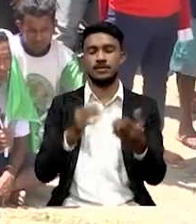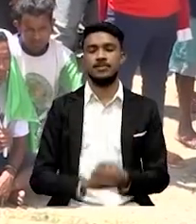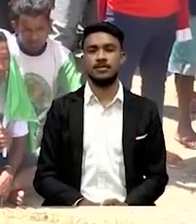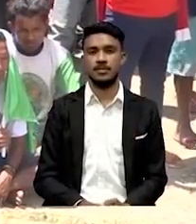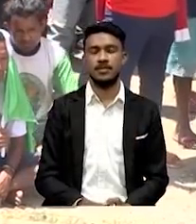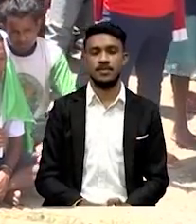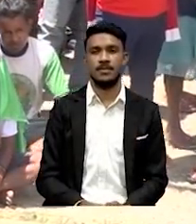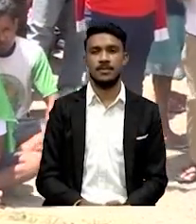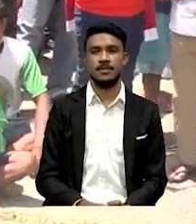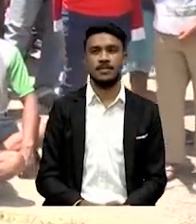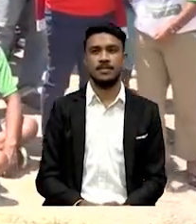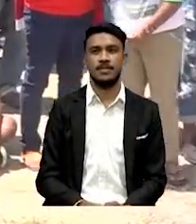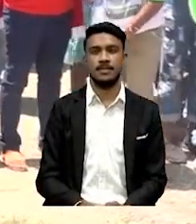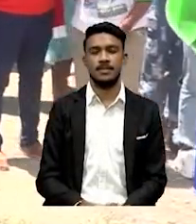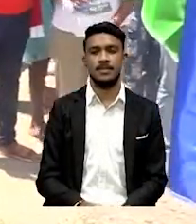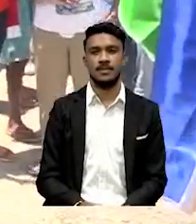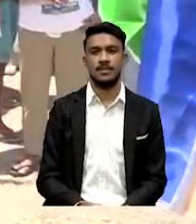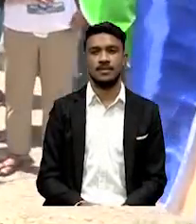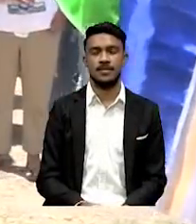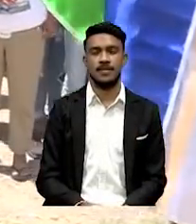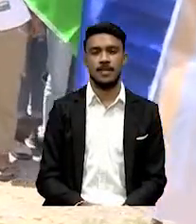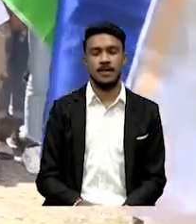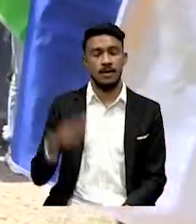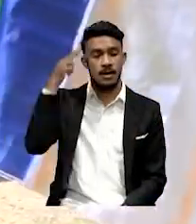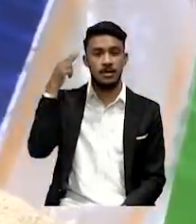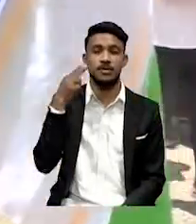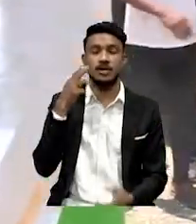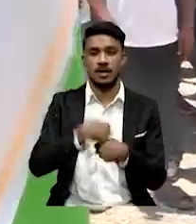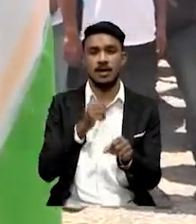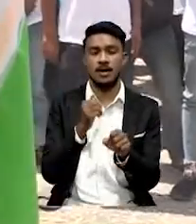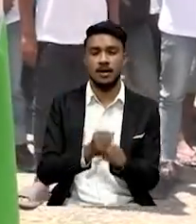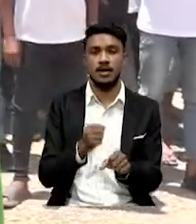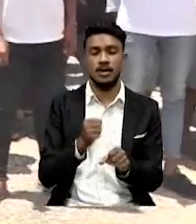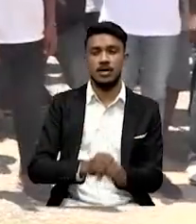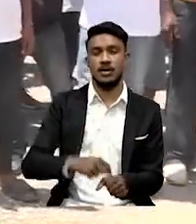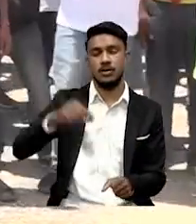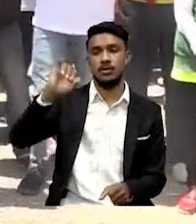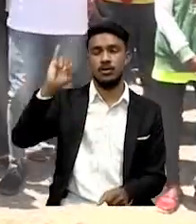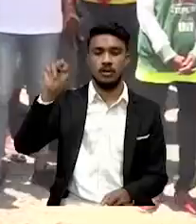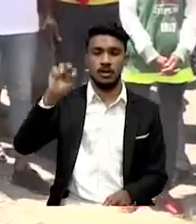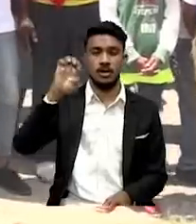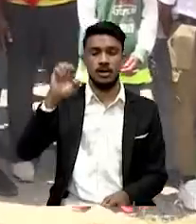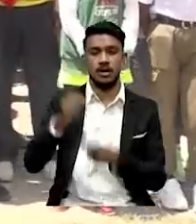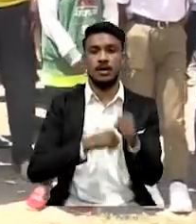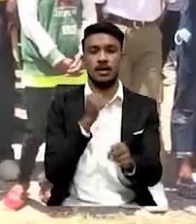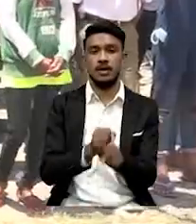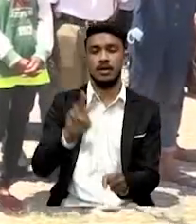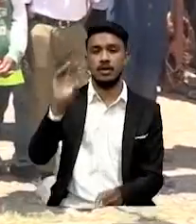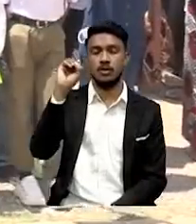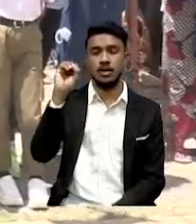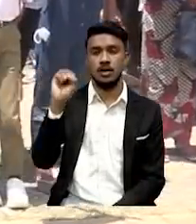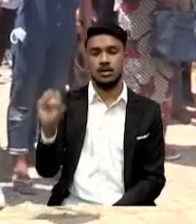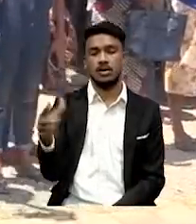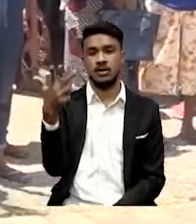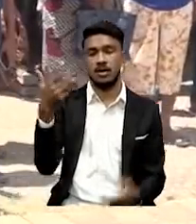Beleza, minha torreta, vamos lá. Ramuzorta hala o missão ONU ba Guiné-Bissau e a Tina Ringrua Sanulu Sintolu, tamba